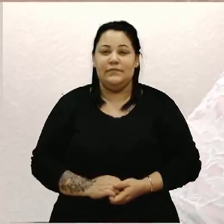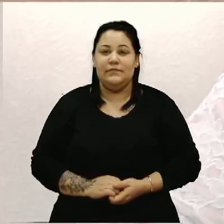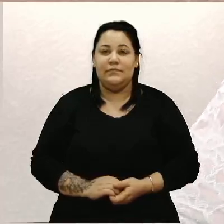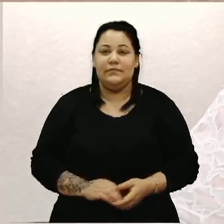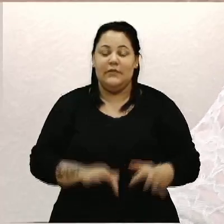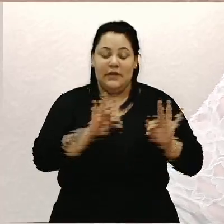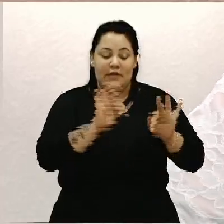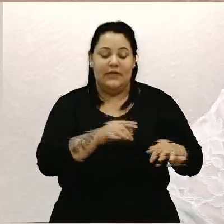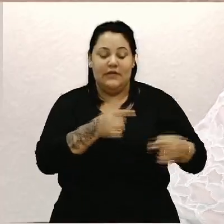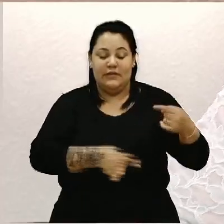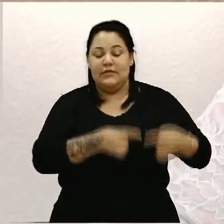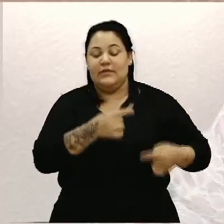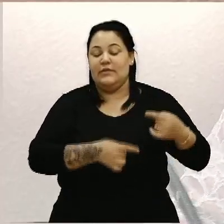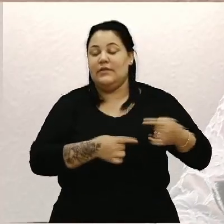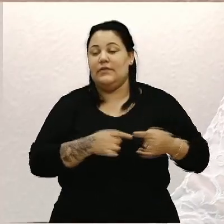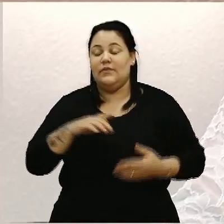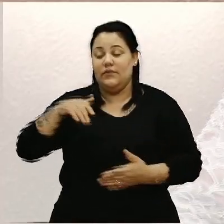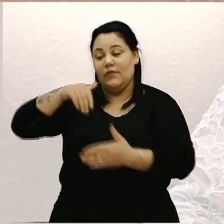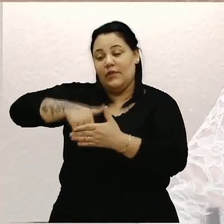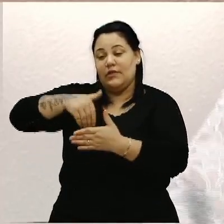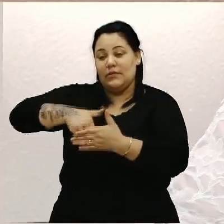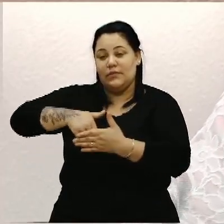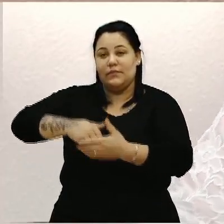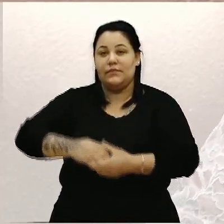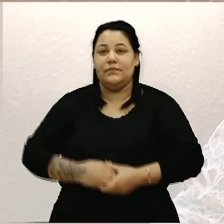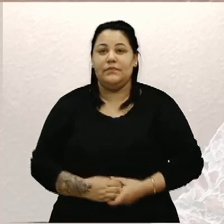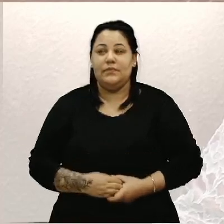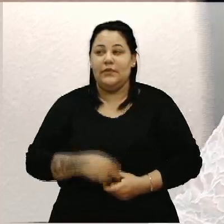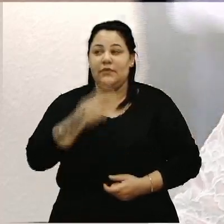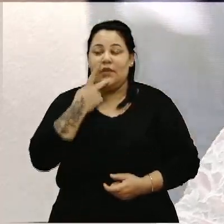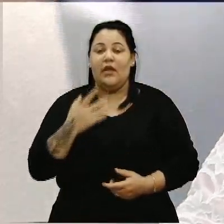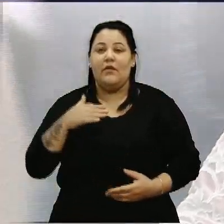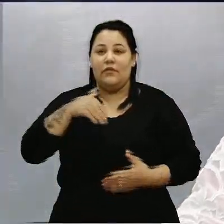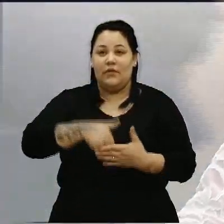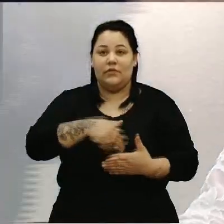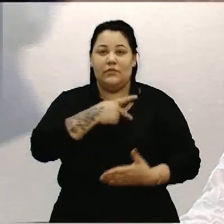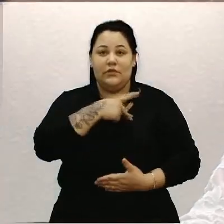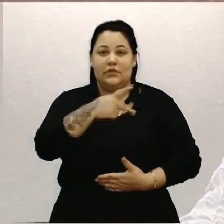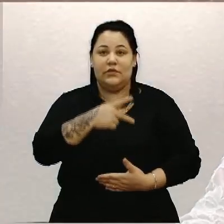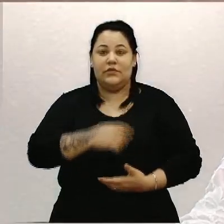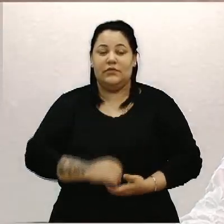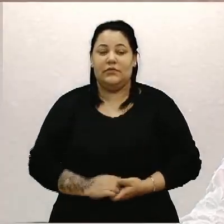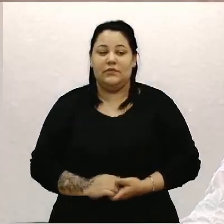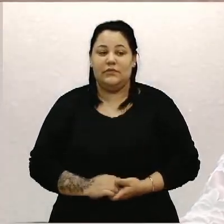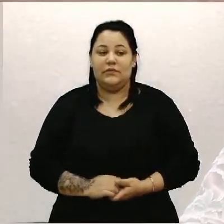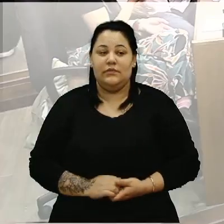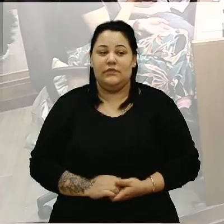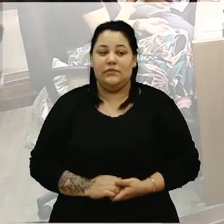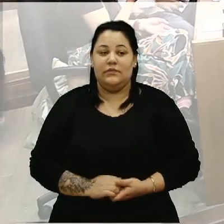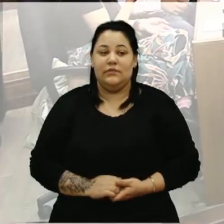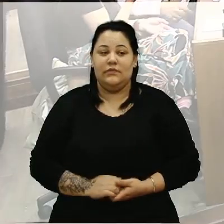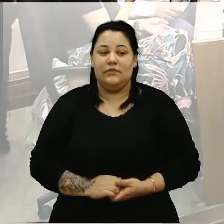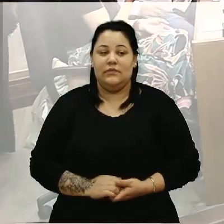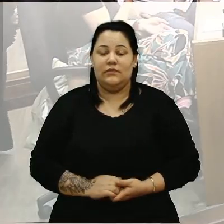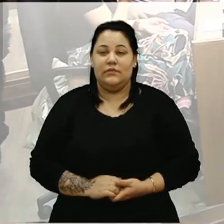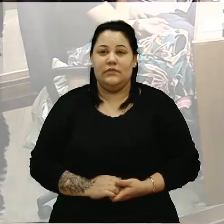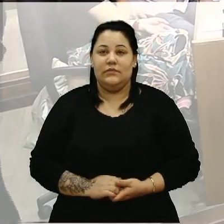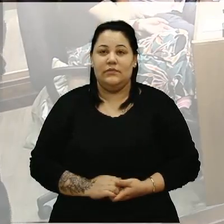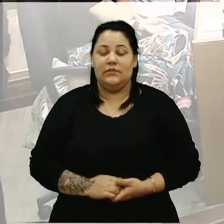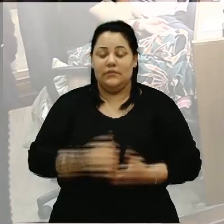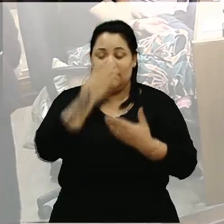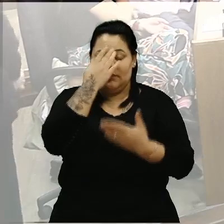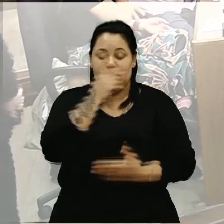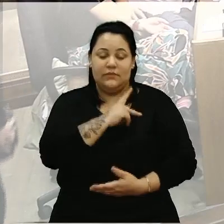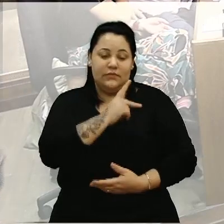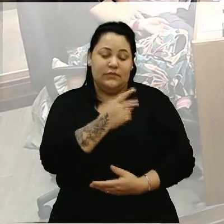Encerrada a discussão. Em votação. Declarar voto, senhora presidente. Para declarar voto, o vereador Fiuza. Obrigado, senhora presidente. Só ler um